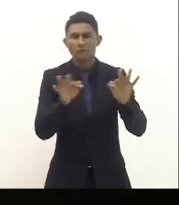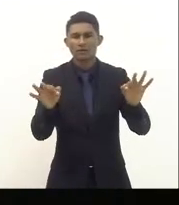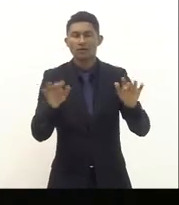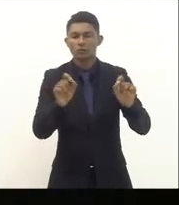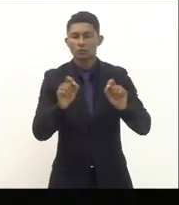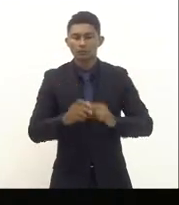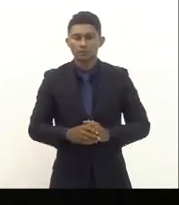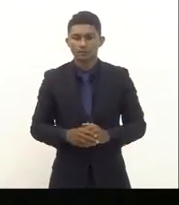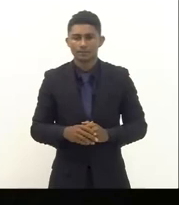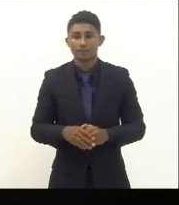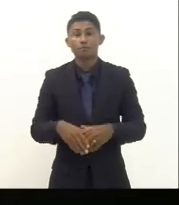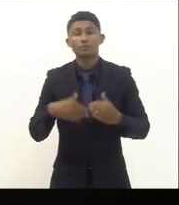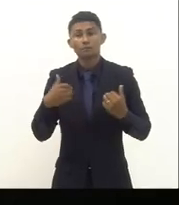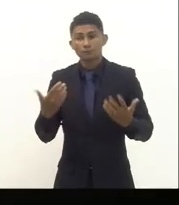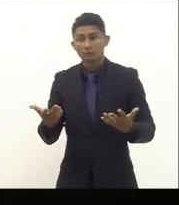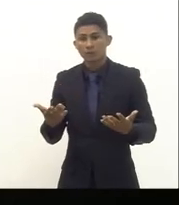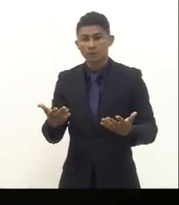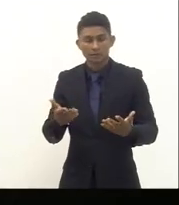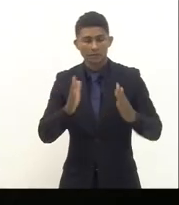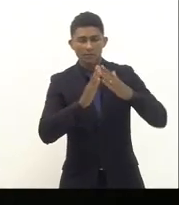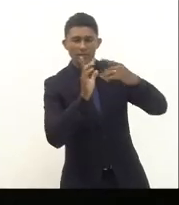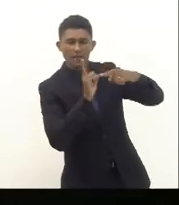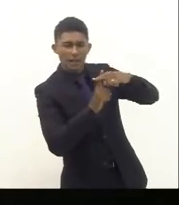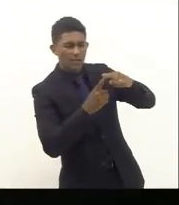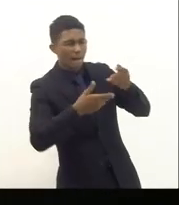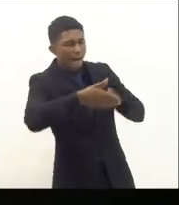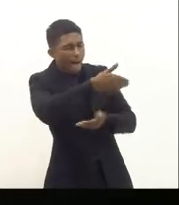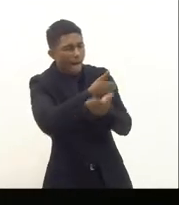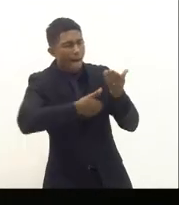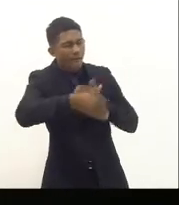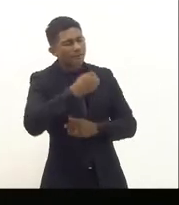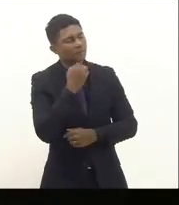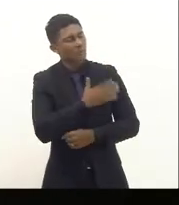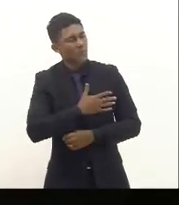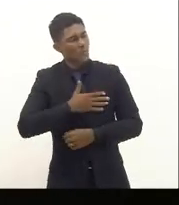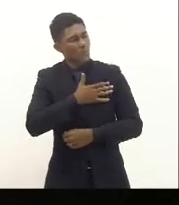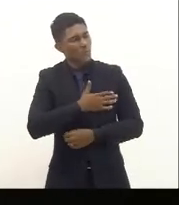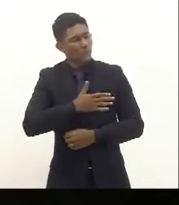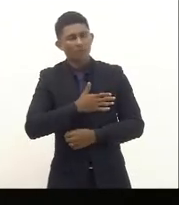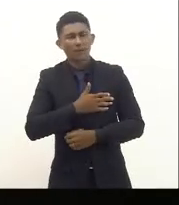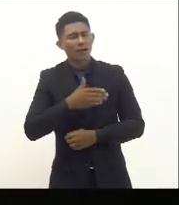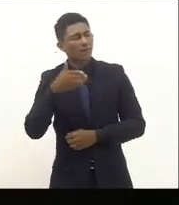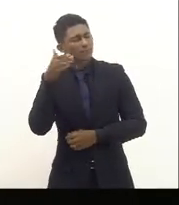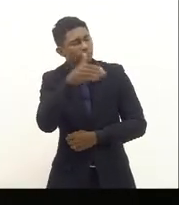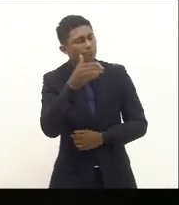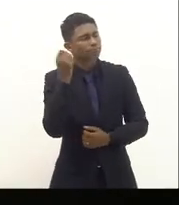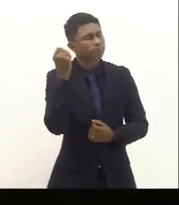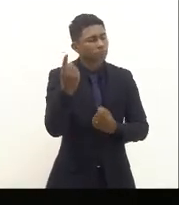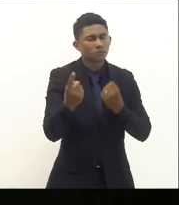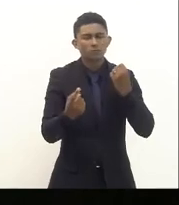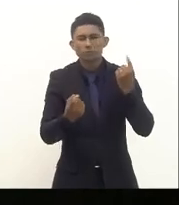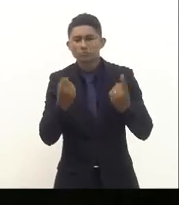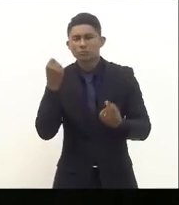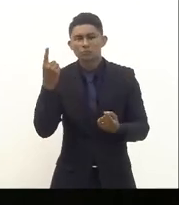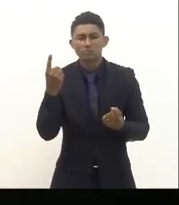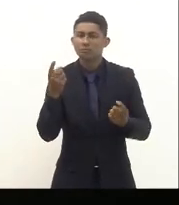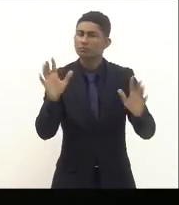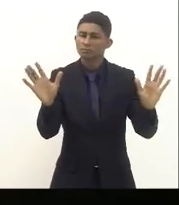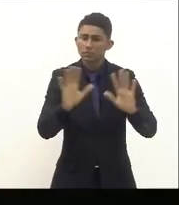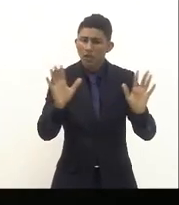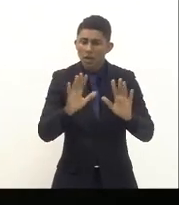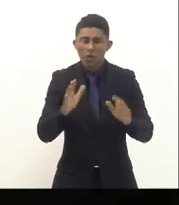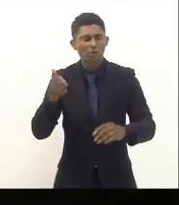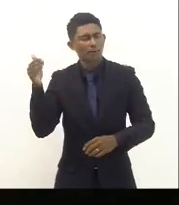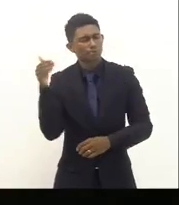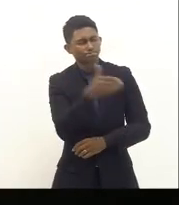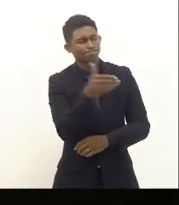o prazer da comunhão com a igreja não está no eventualmente mas sim no